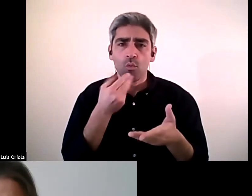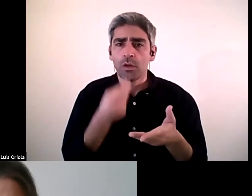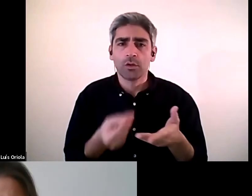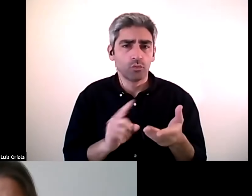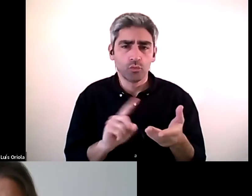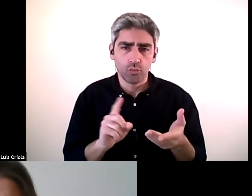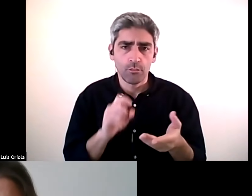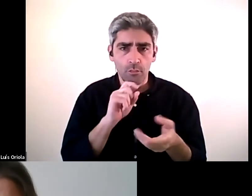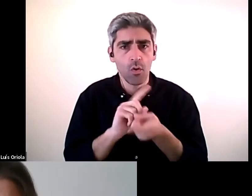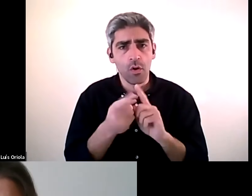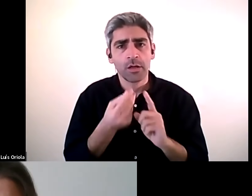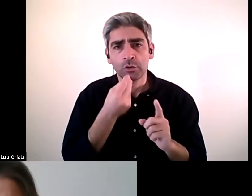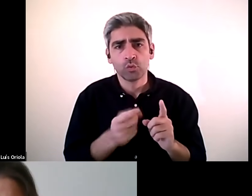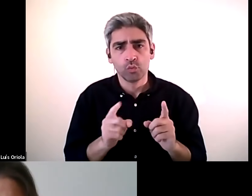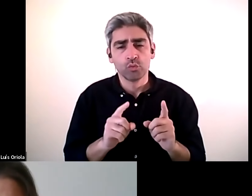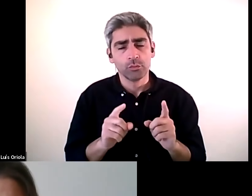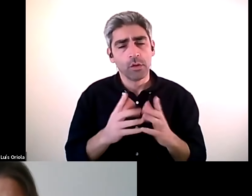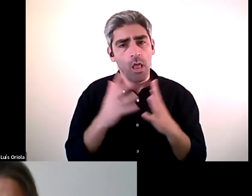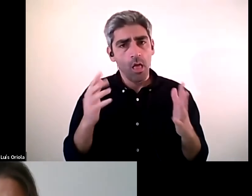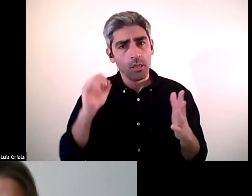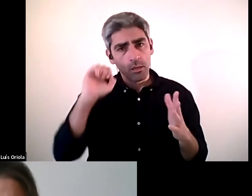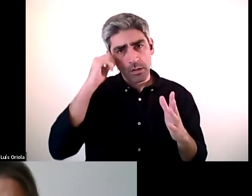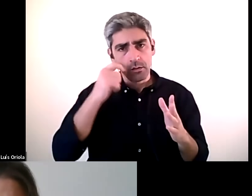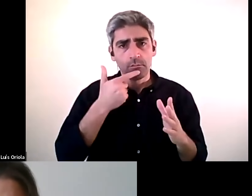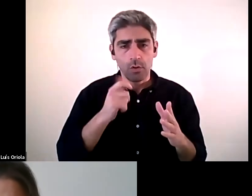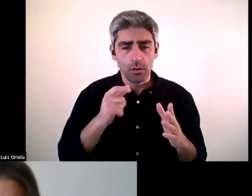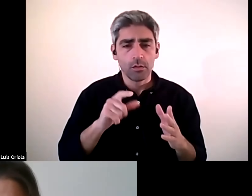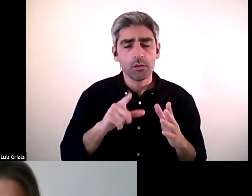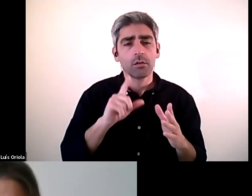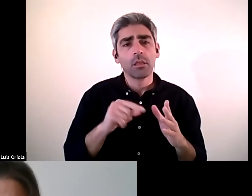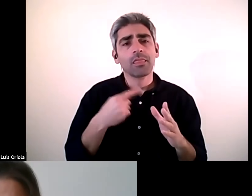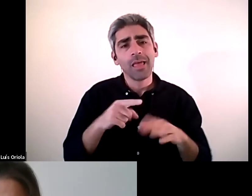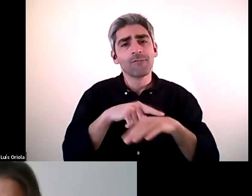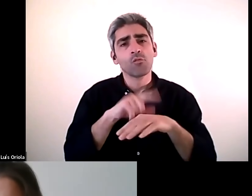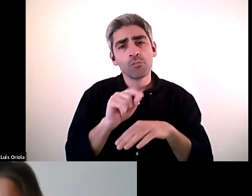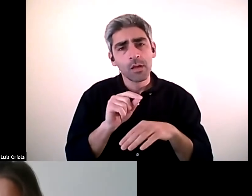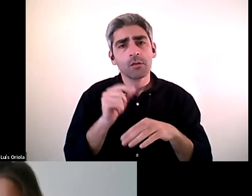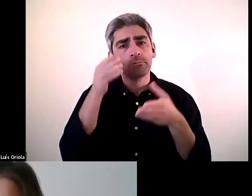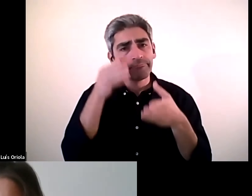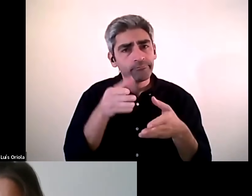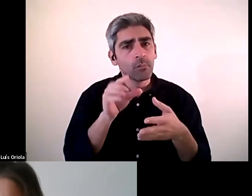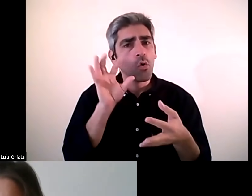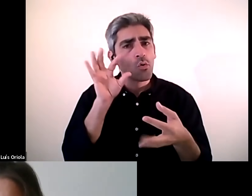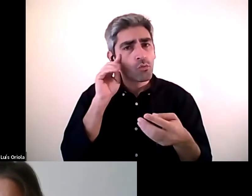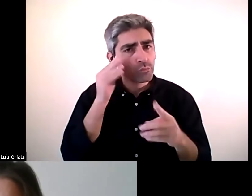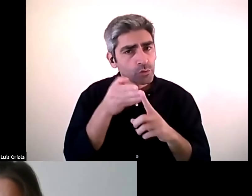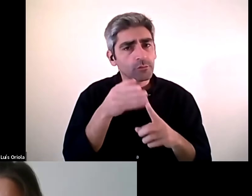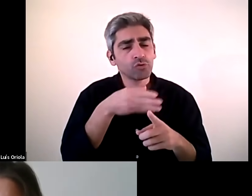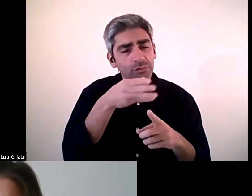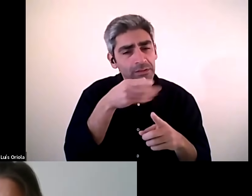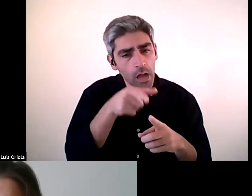isso pode ser uma grande injustiça, mas que deve haver momentos intencionais onde isso possa ser